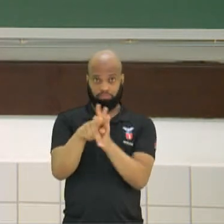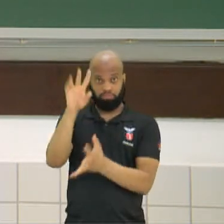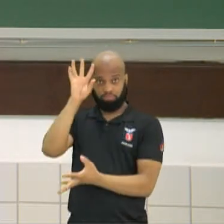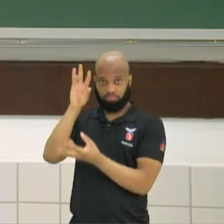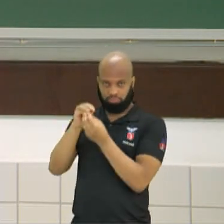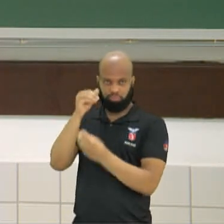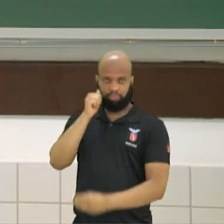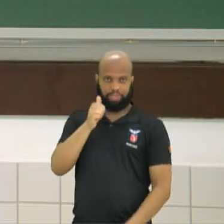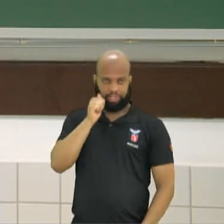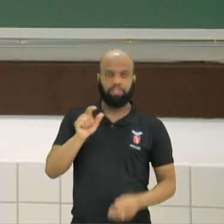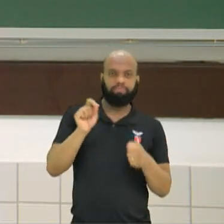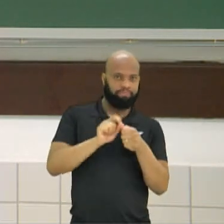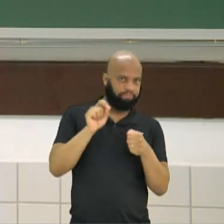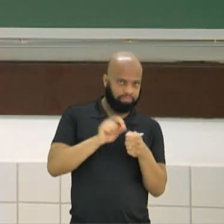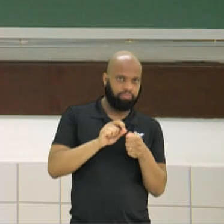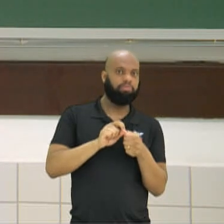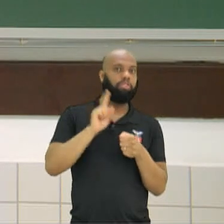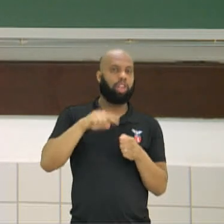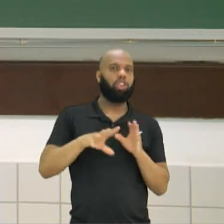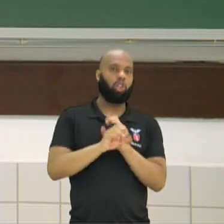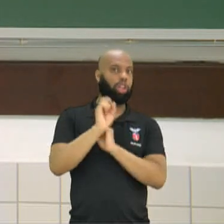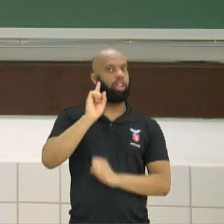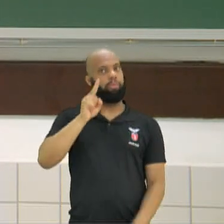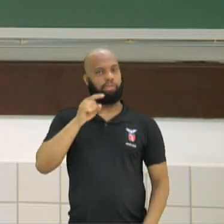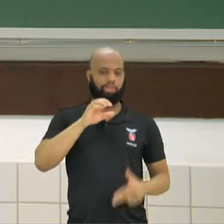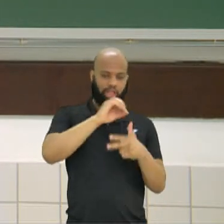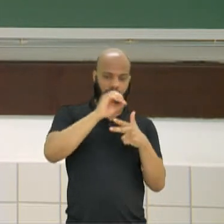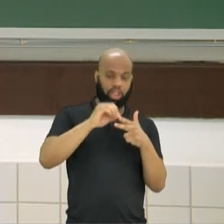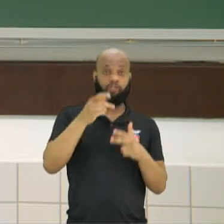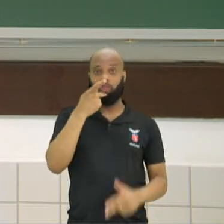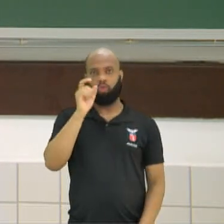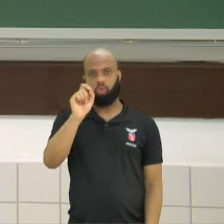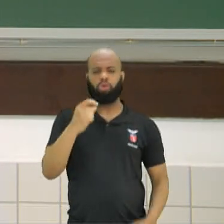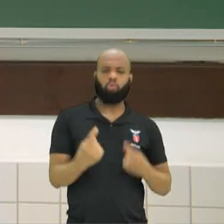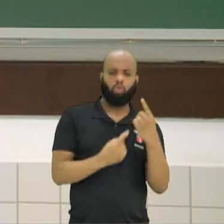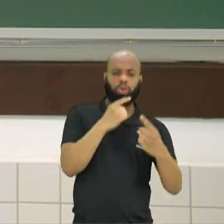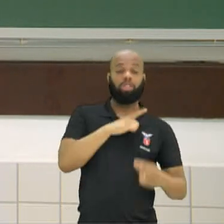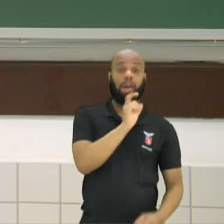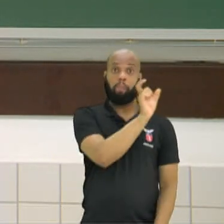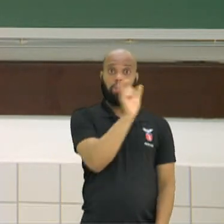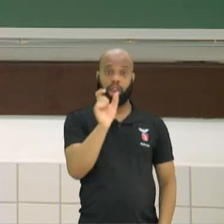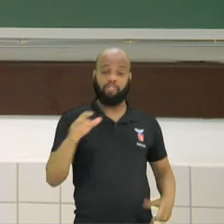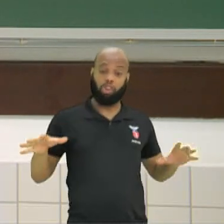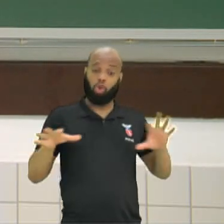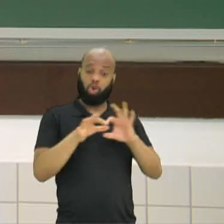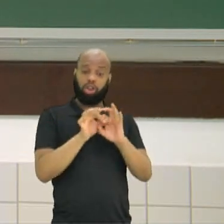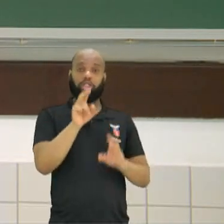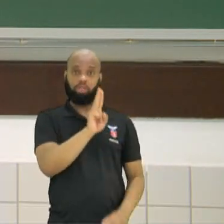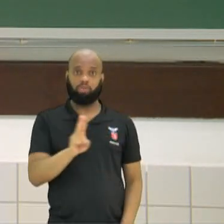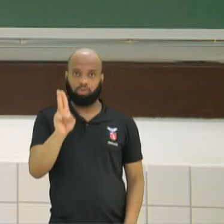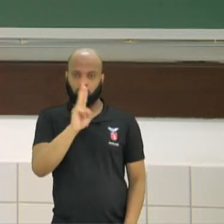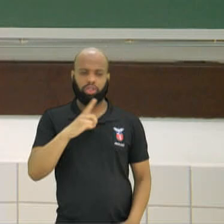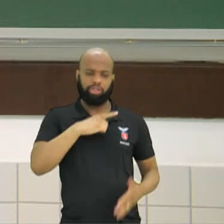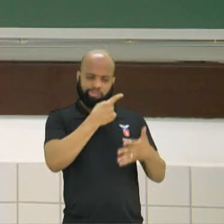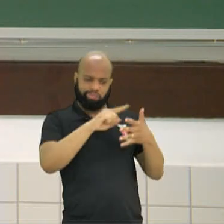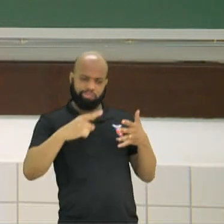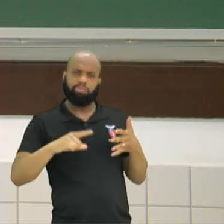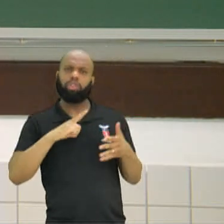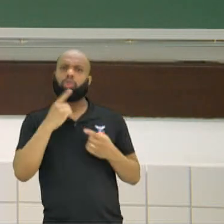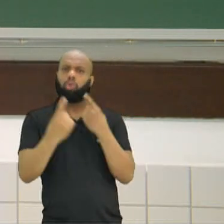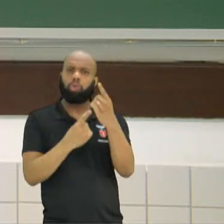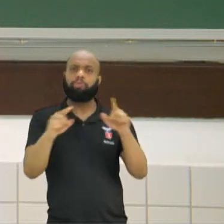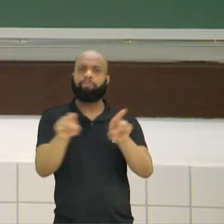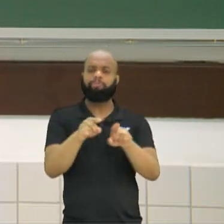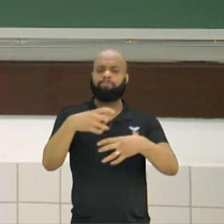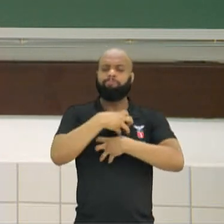que a Amanda fez para o texto dela, nota 1000 no Enem, que diz o seguinte: quais conectivos a autora usou como elemento coesivo e quais